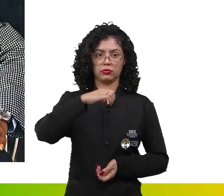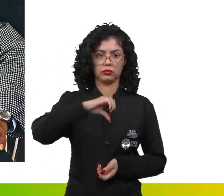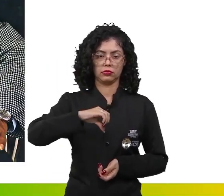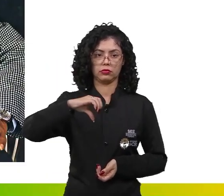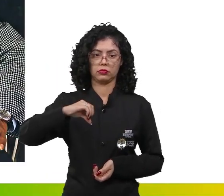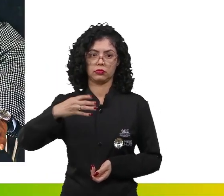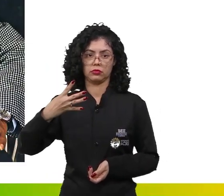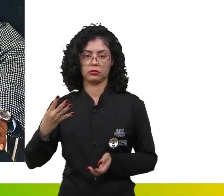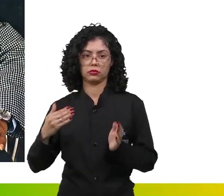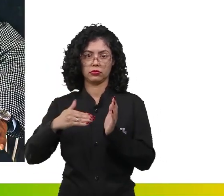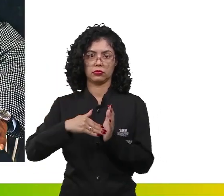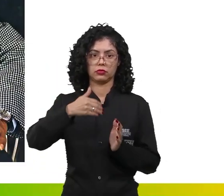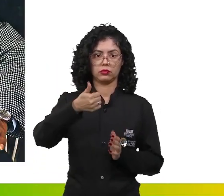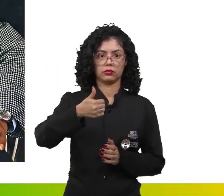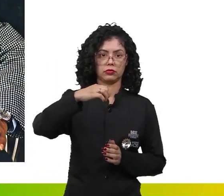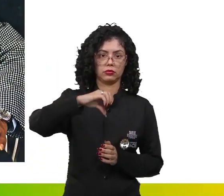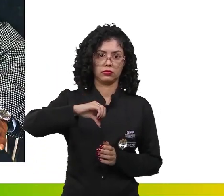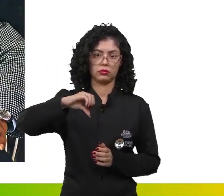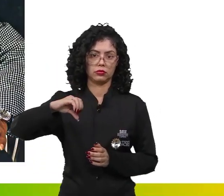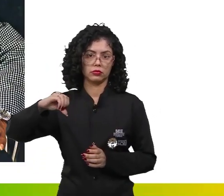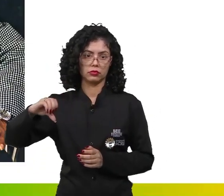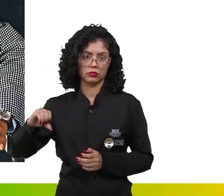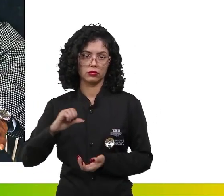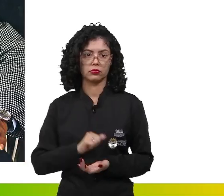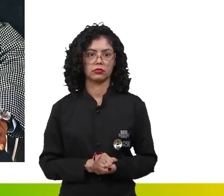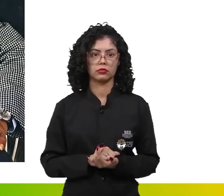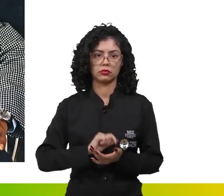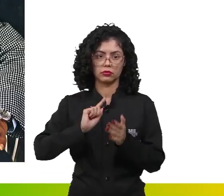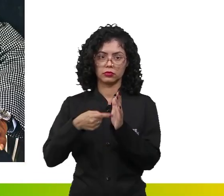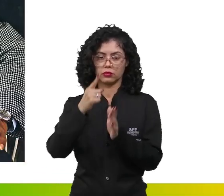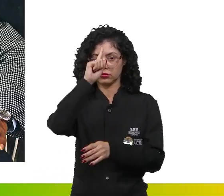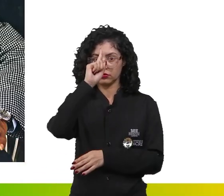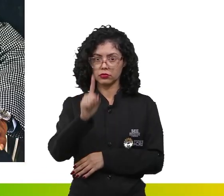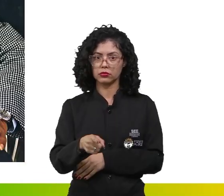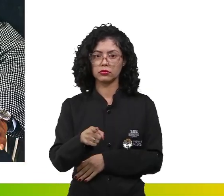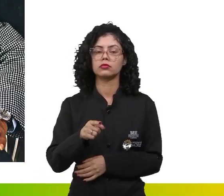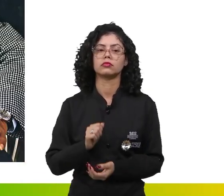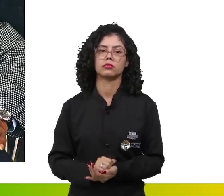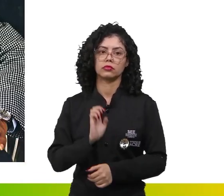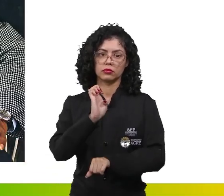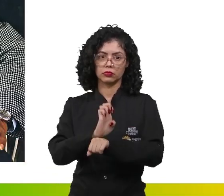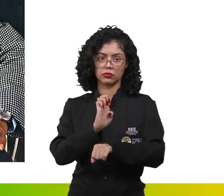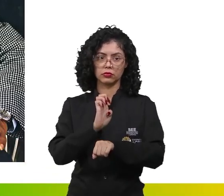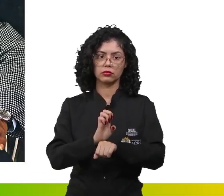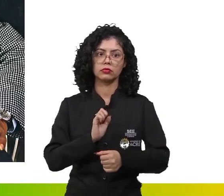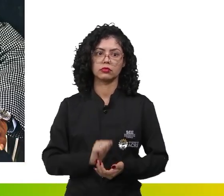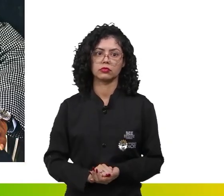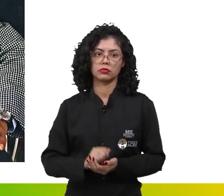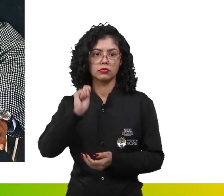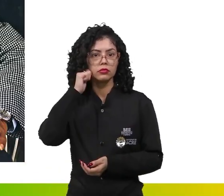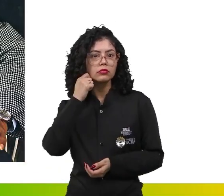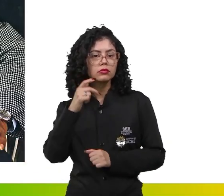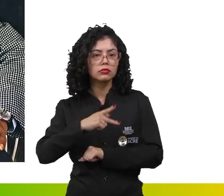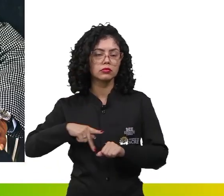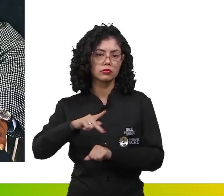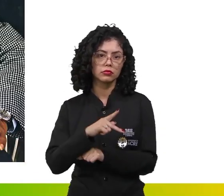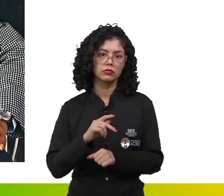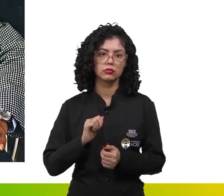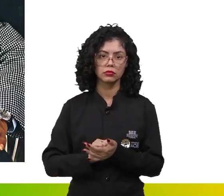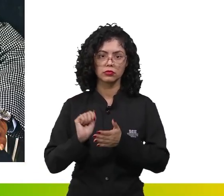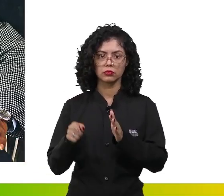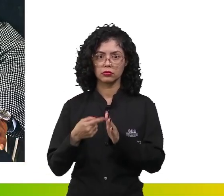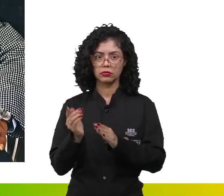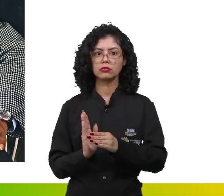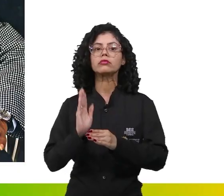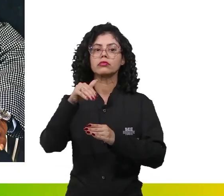de 1994 a 1999. Ele foi o primeiro chefe de Estado negro do